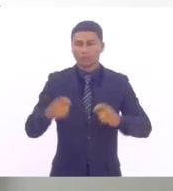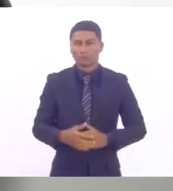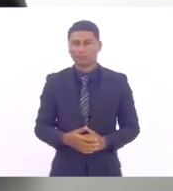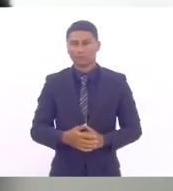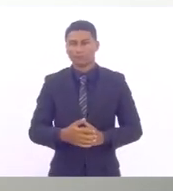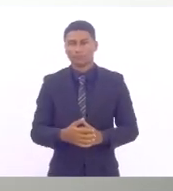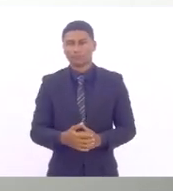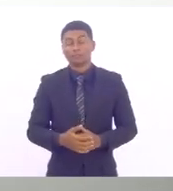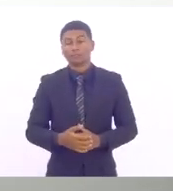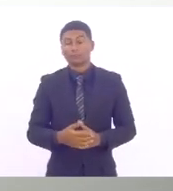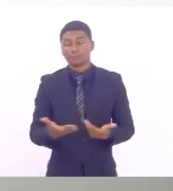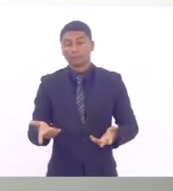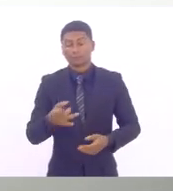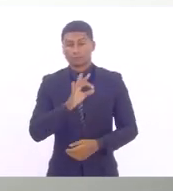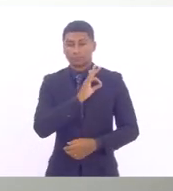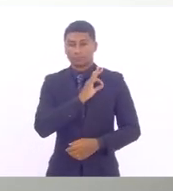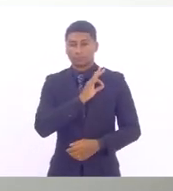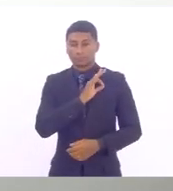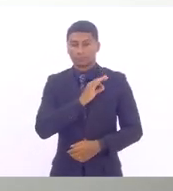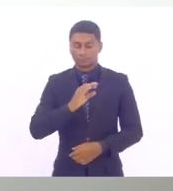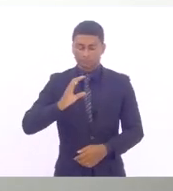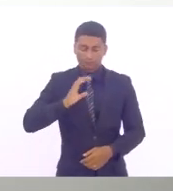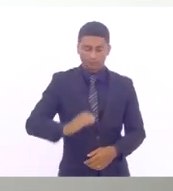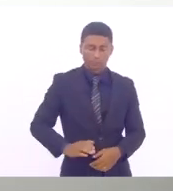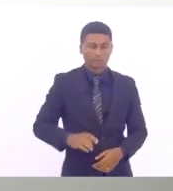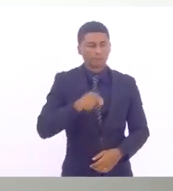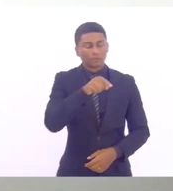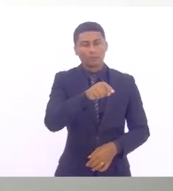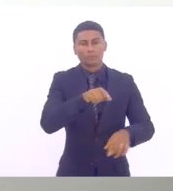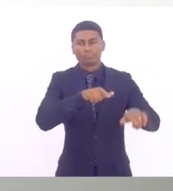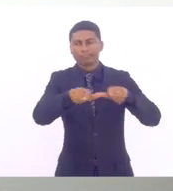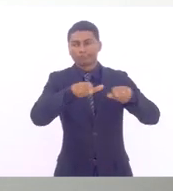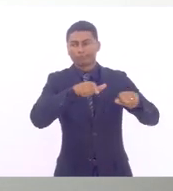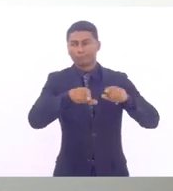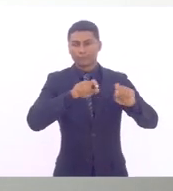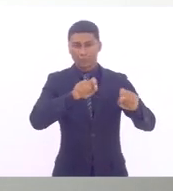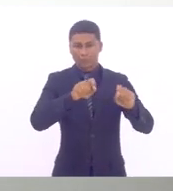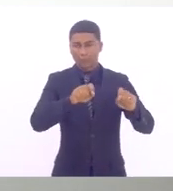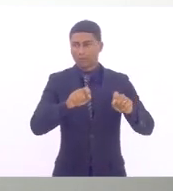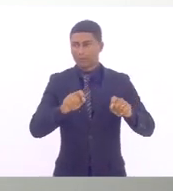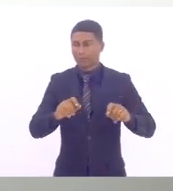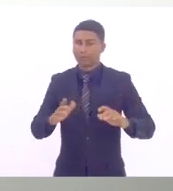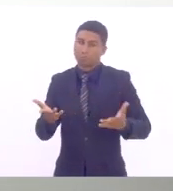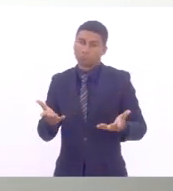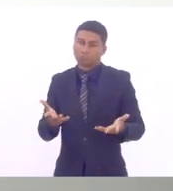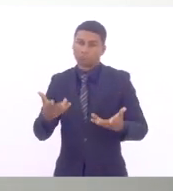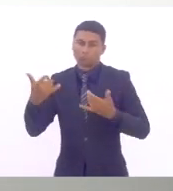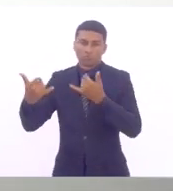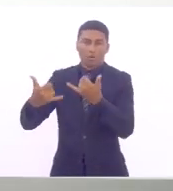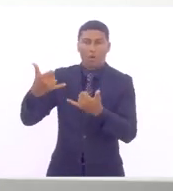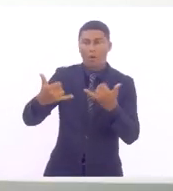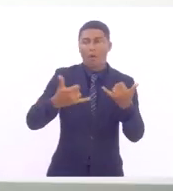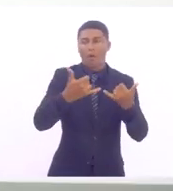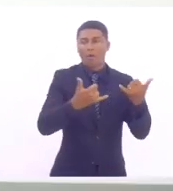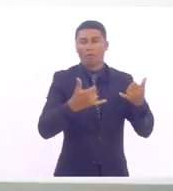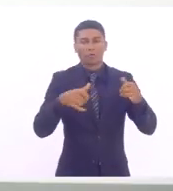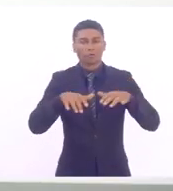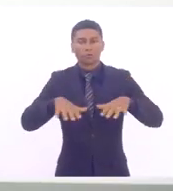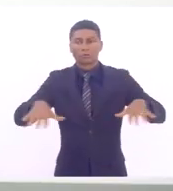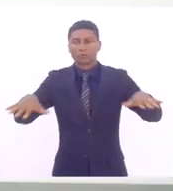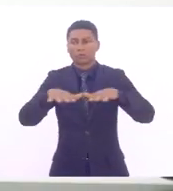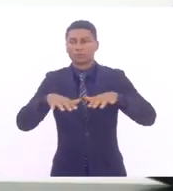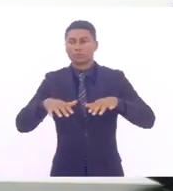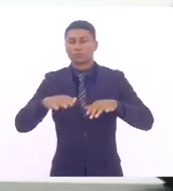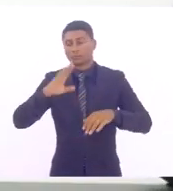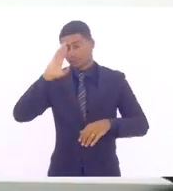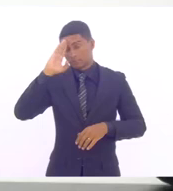aqui a atuação da Polícia Civil. A Polícia Civil, ela atua em todos os eventos, em todos os jogos, principalmente nos juizados